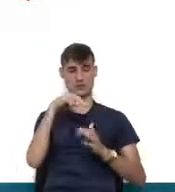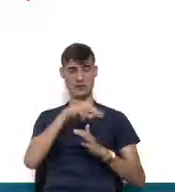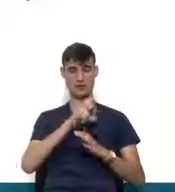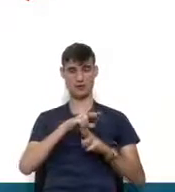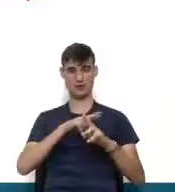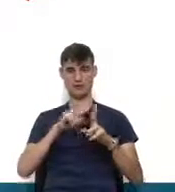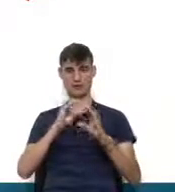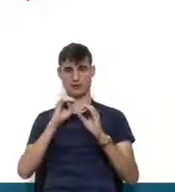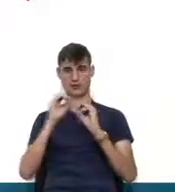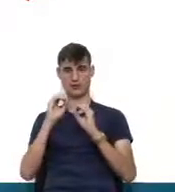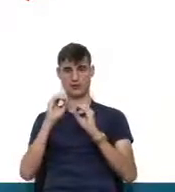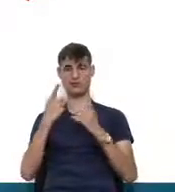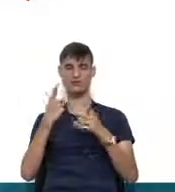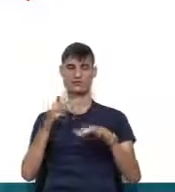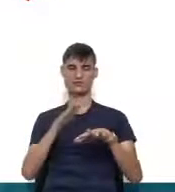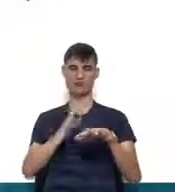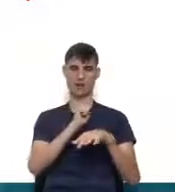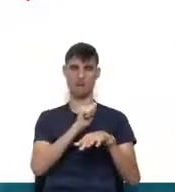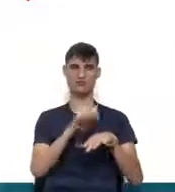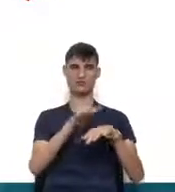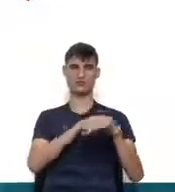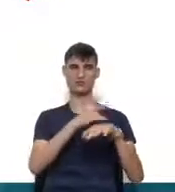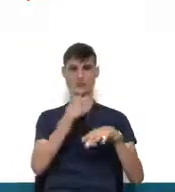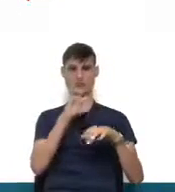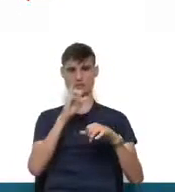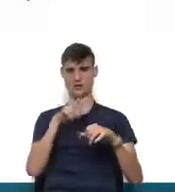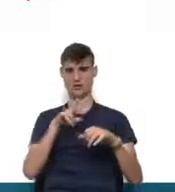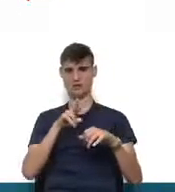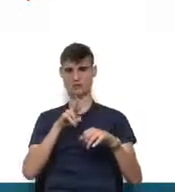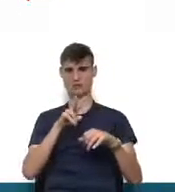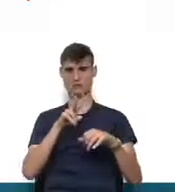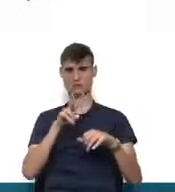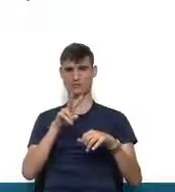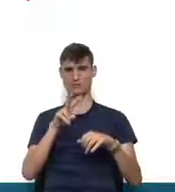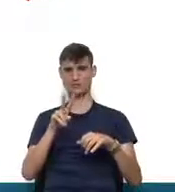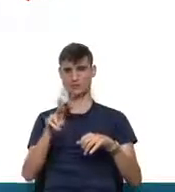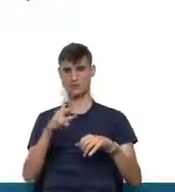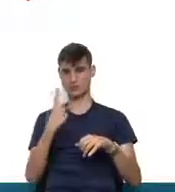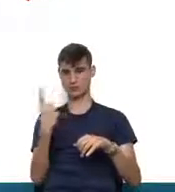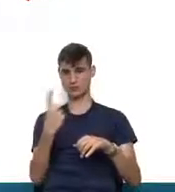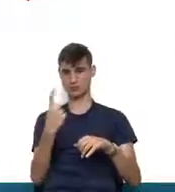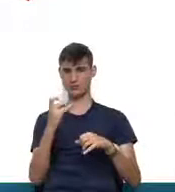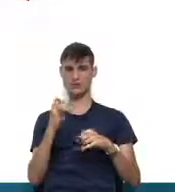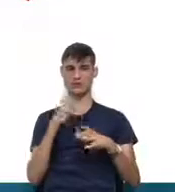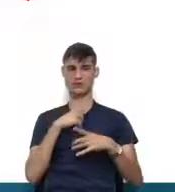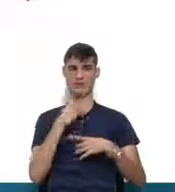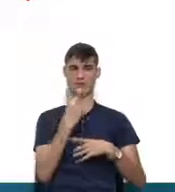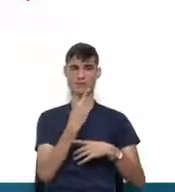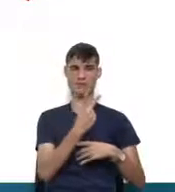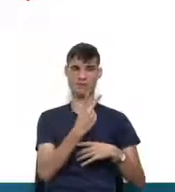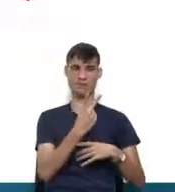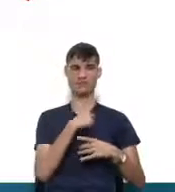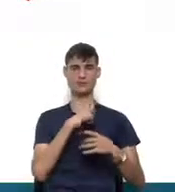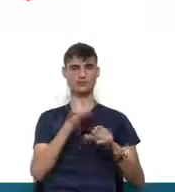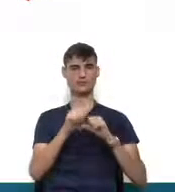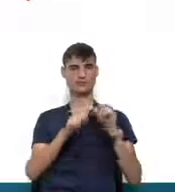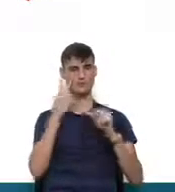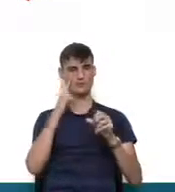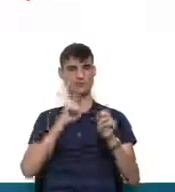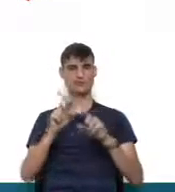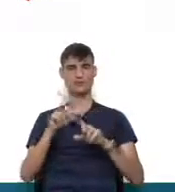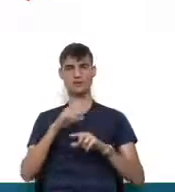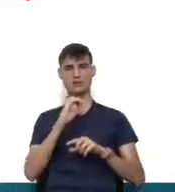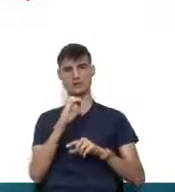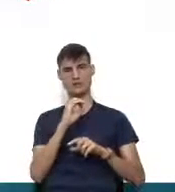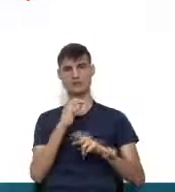nulo, a sobre 2. Se o n for ímpar, nós vamos ter essa função. E se o n for par, vai ser igual a